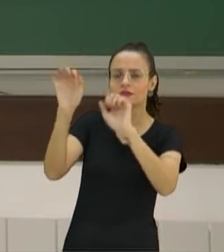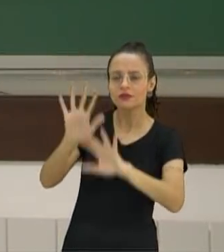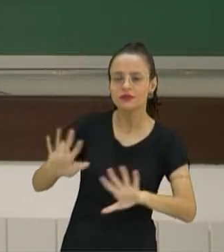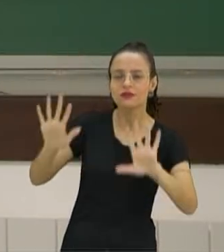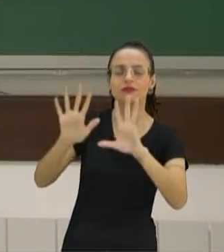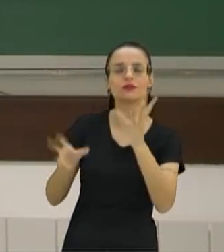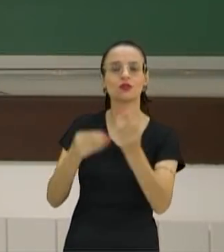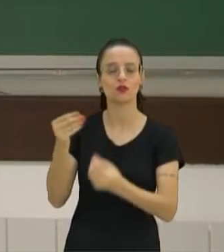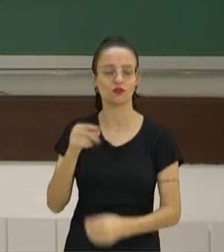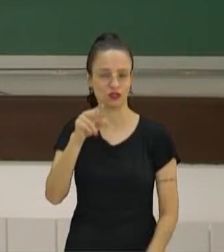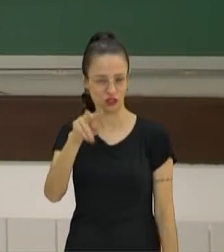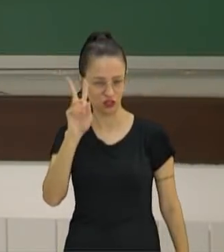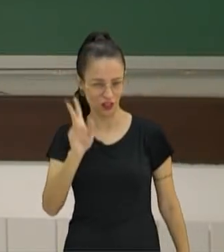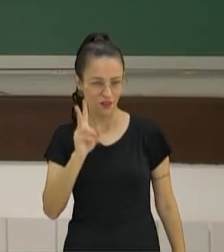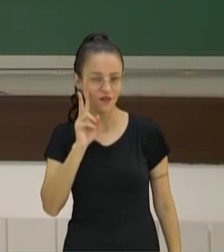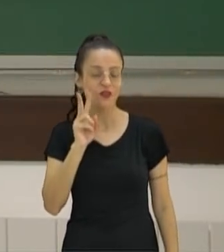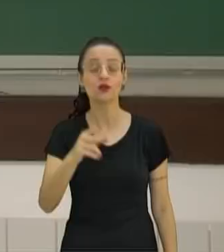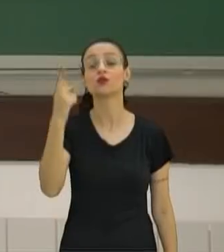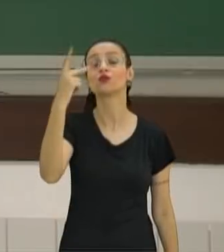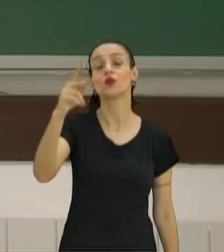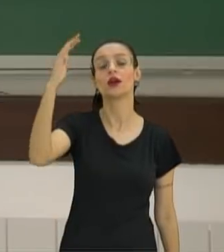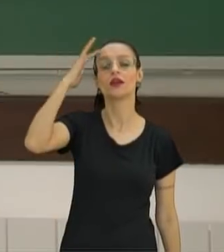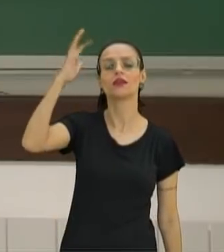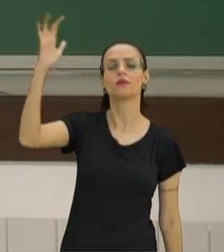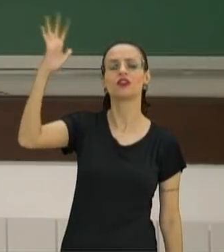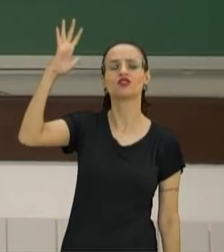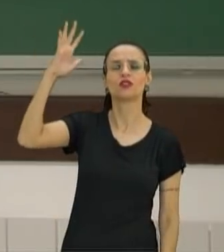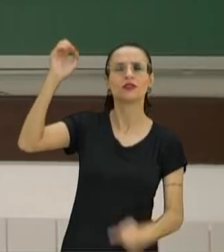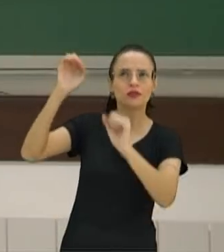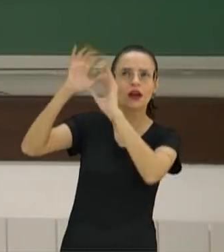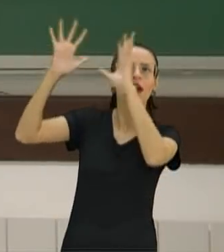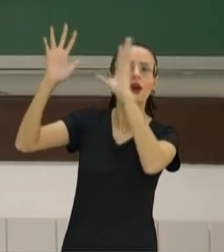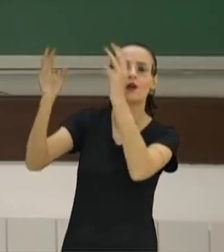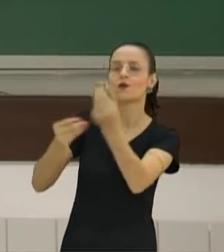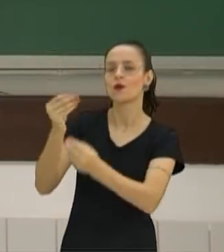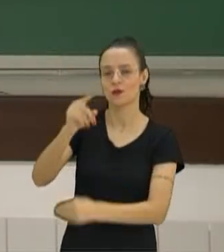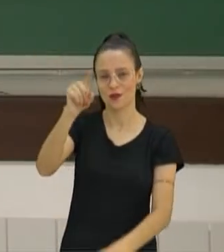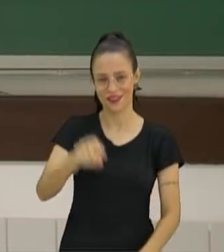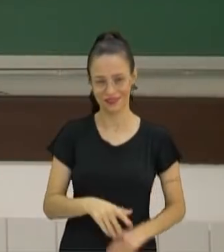Alguém já viu? Ou você, na sua imaginação, já pensou em como eles são?